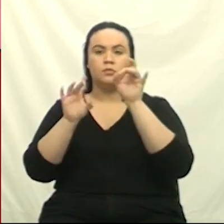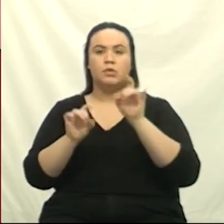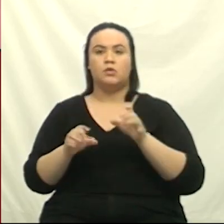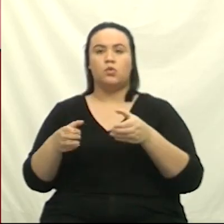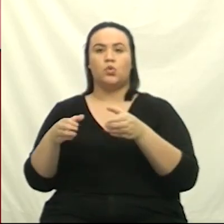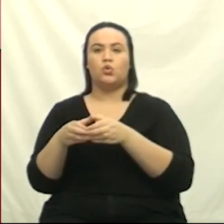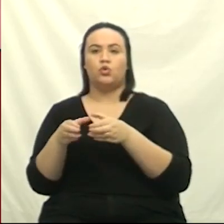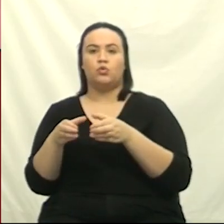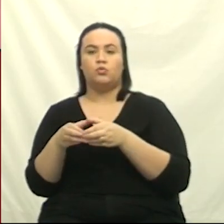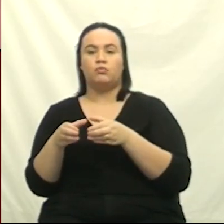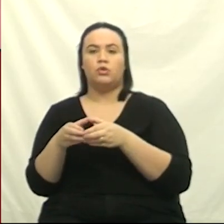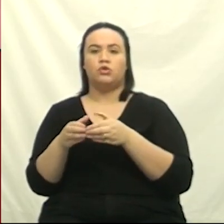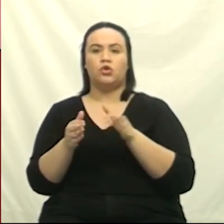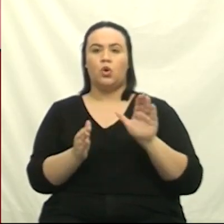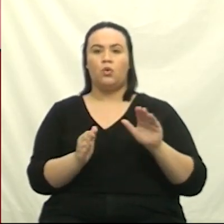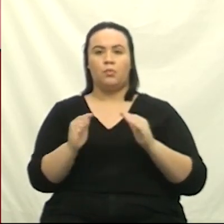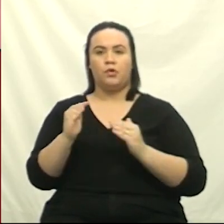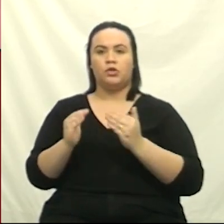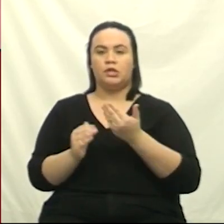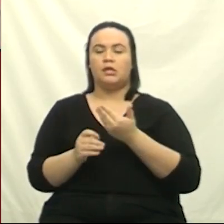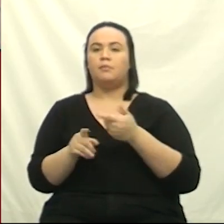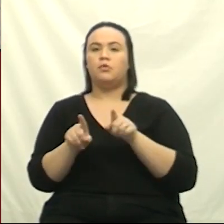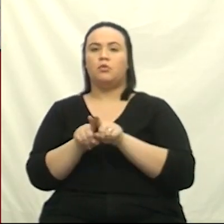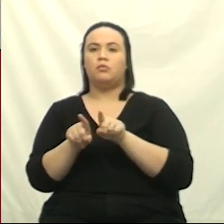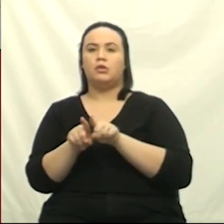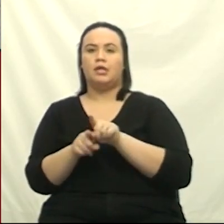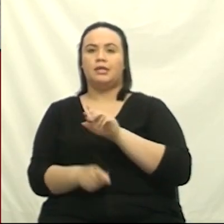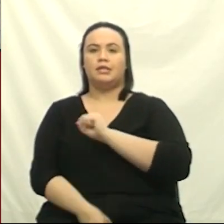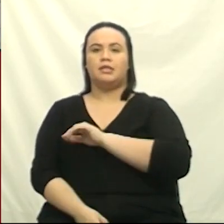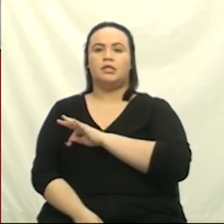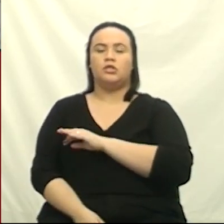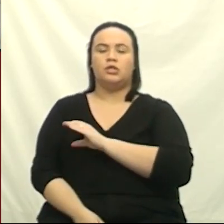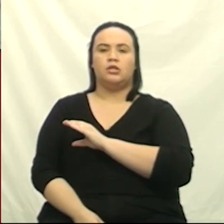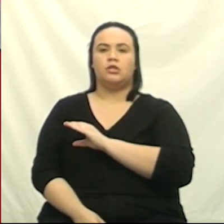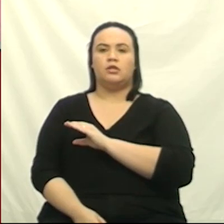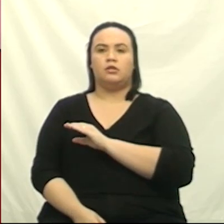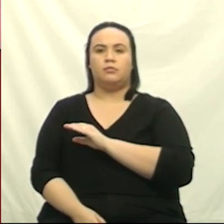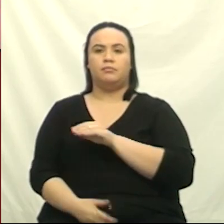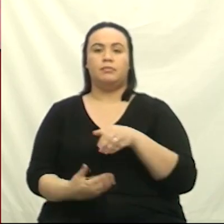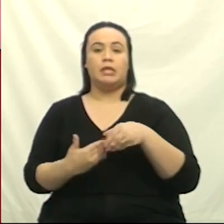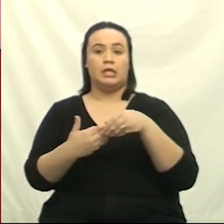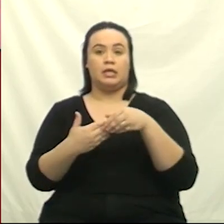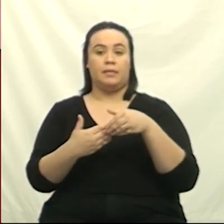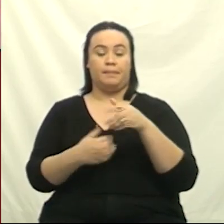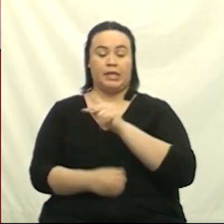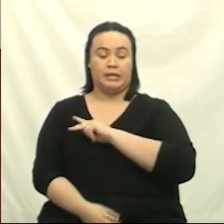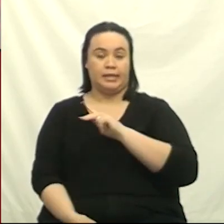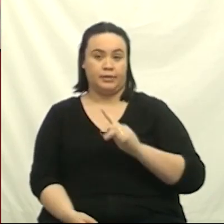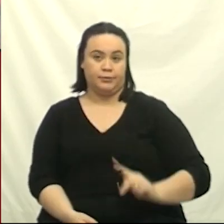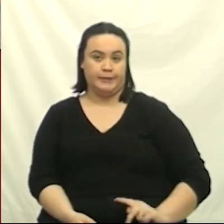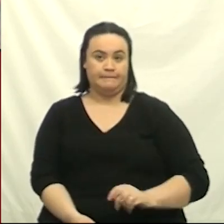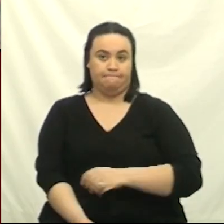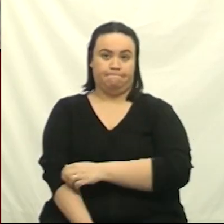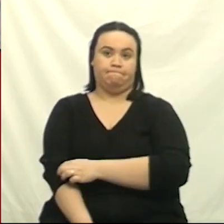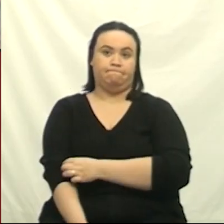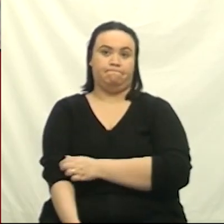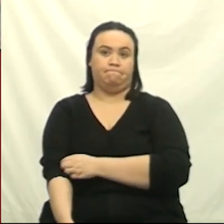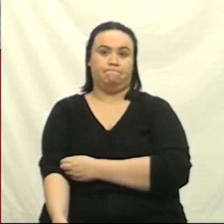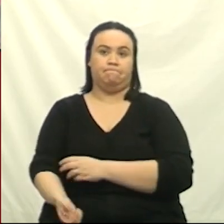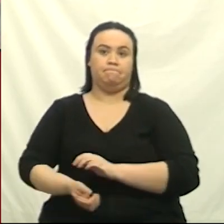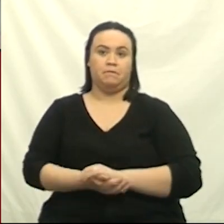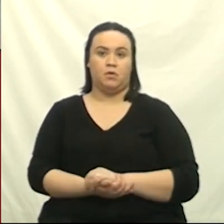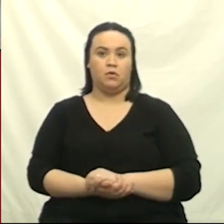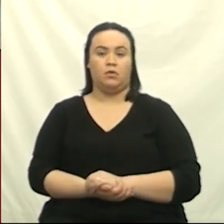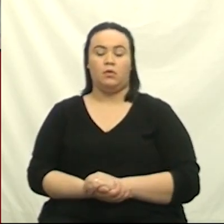equipe de robótica da SAT que estão de parabéns Sr. Presidente esse requerimento eu pergunto ao